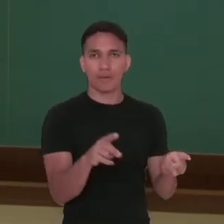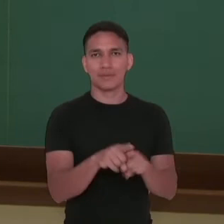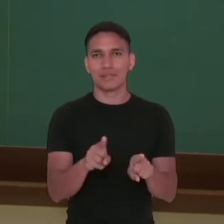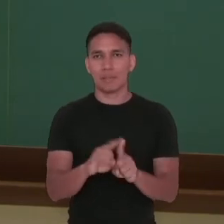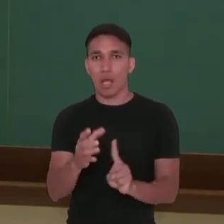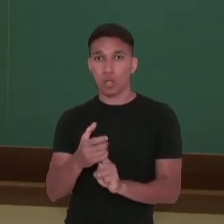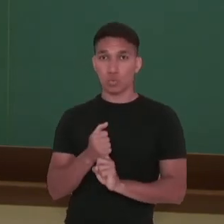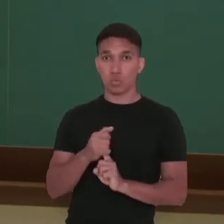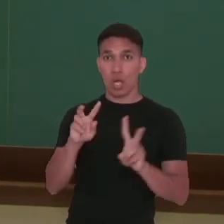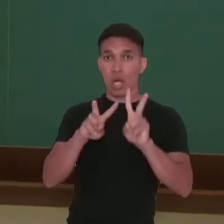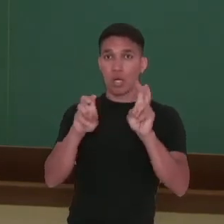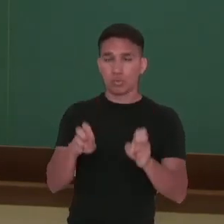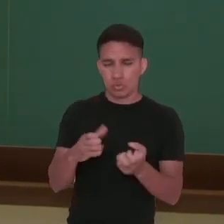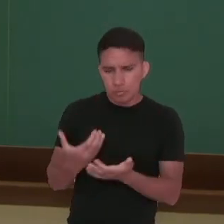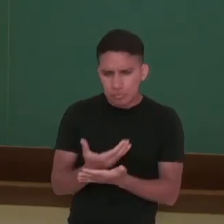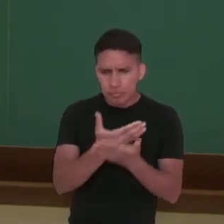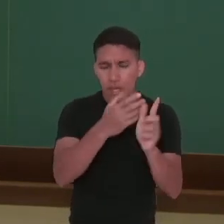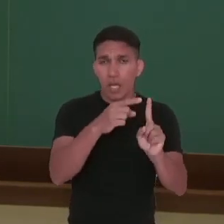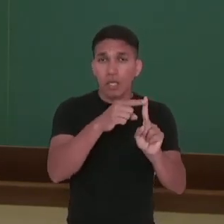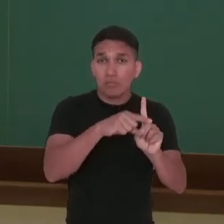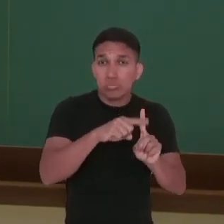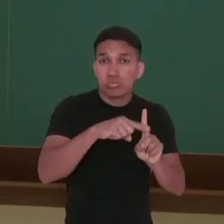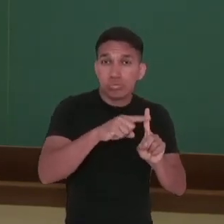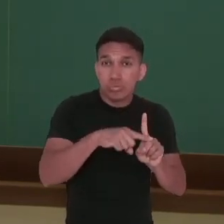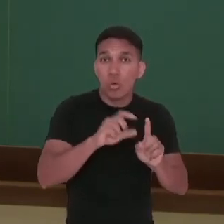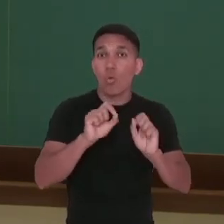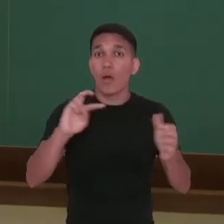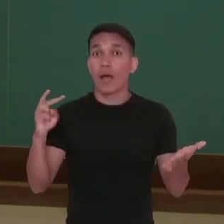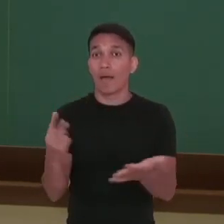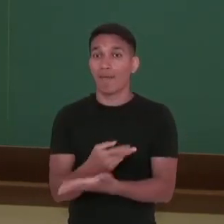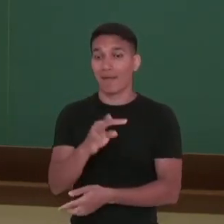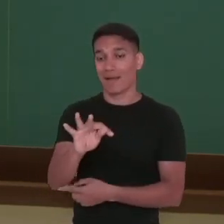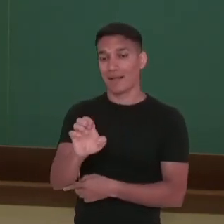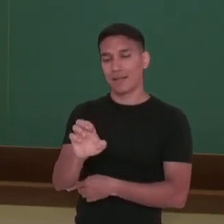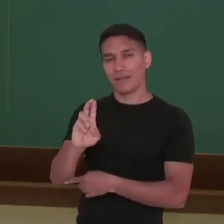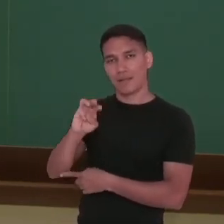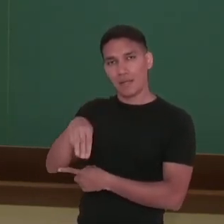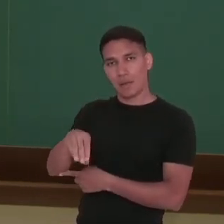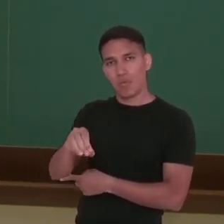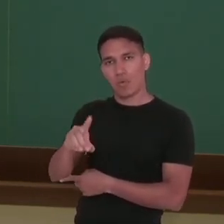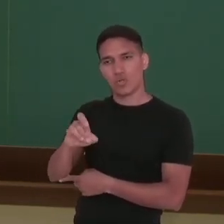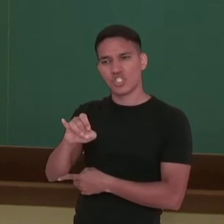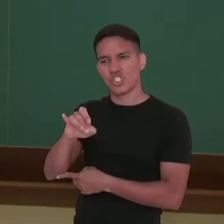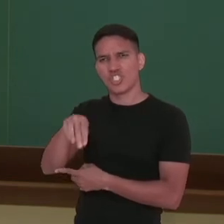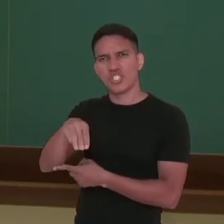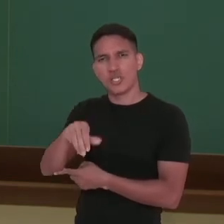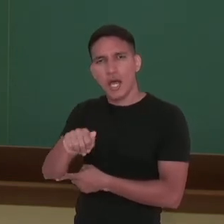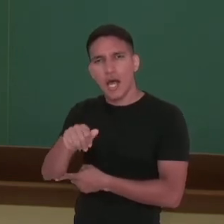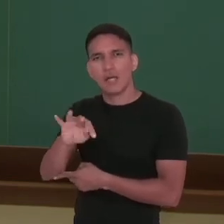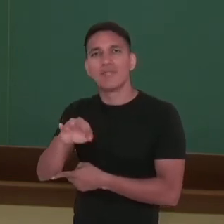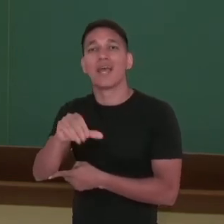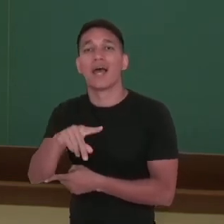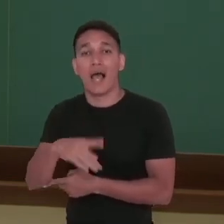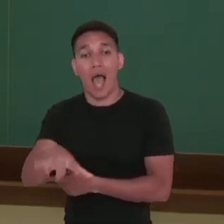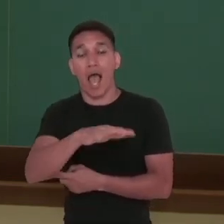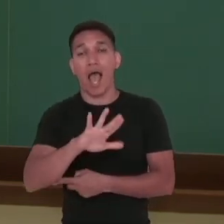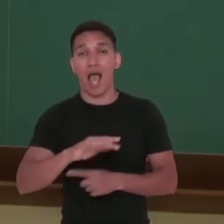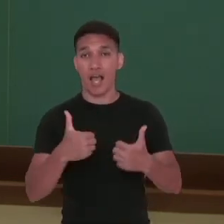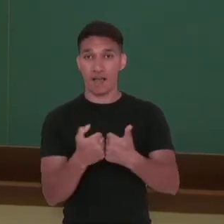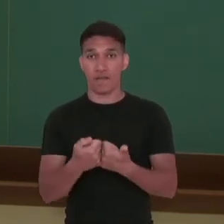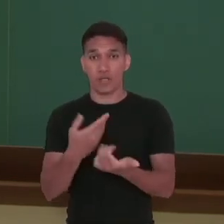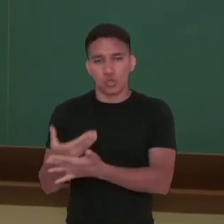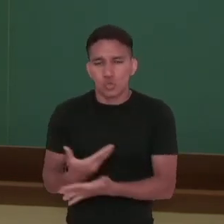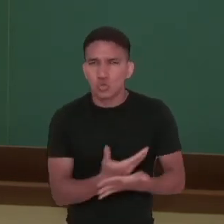conhecimento da temperatura, a termodinâmica, que é a área da física que estuda calor e temperatura, ela foi